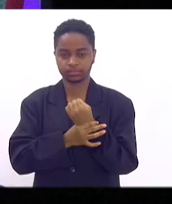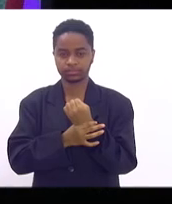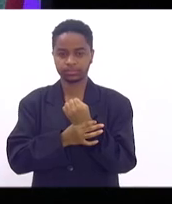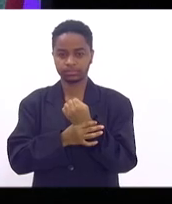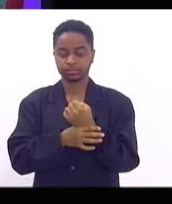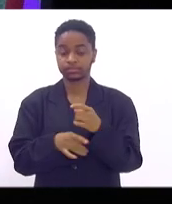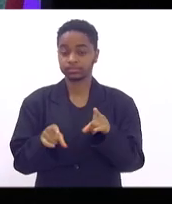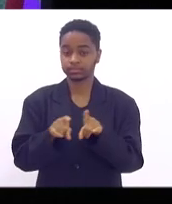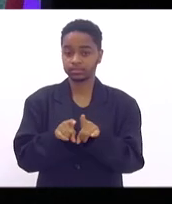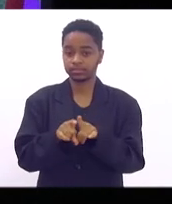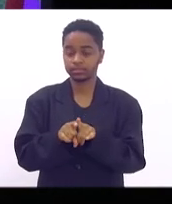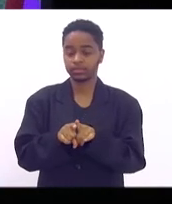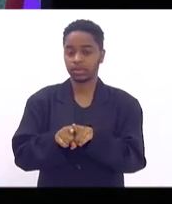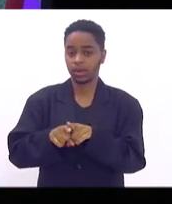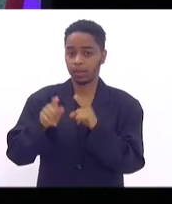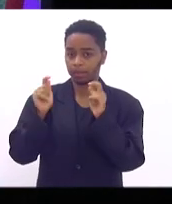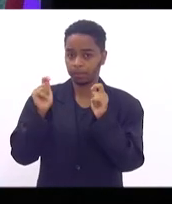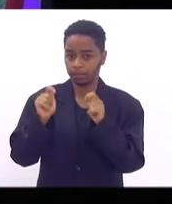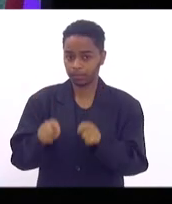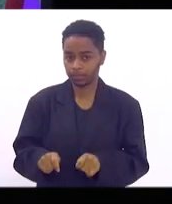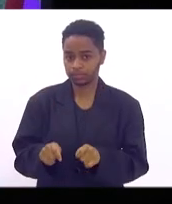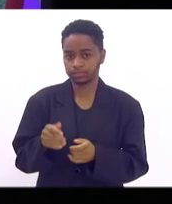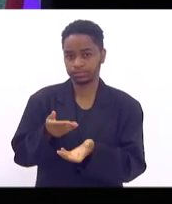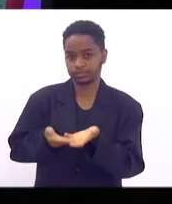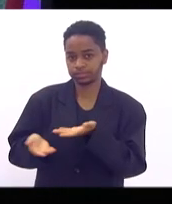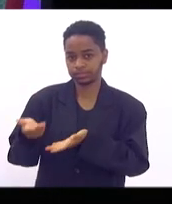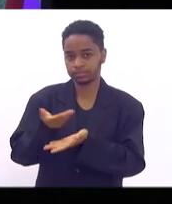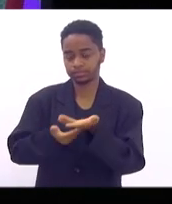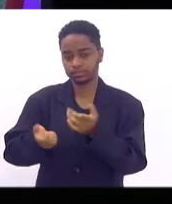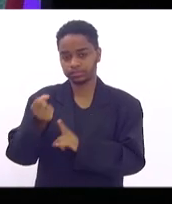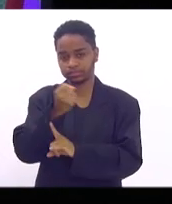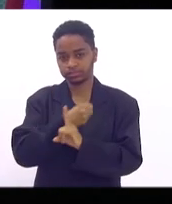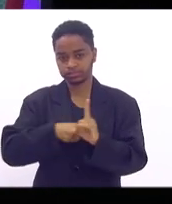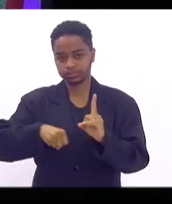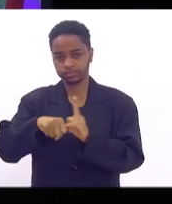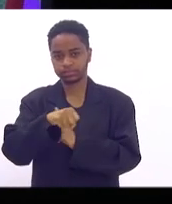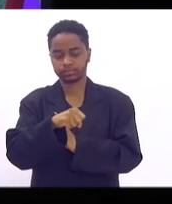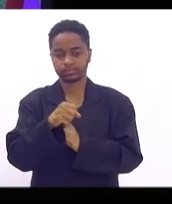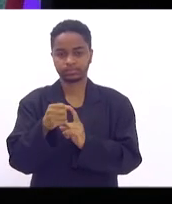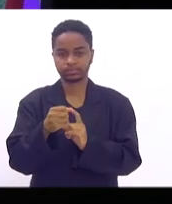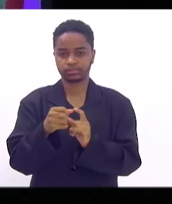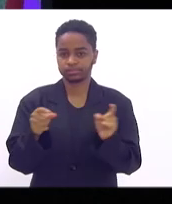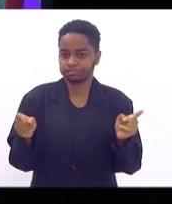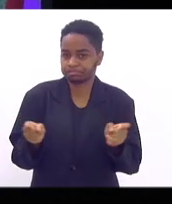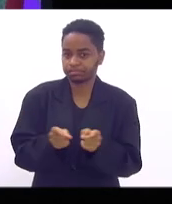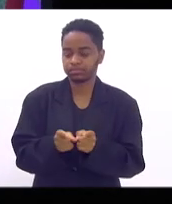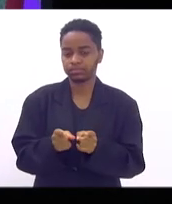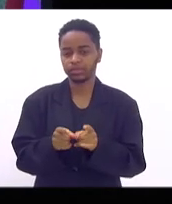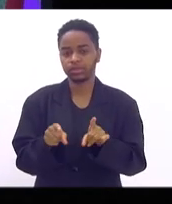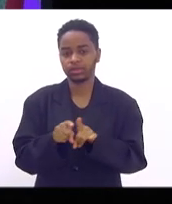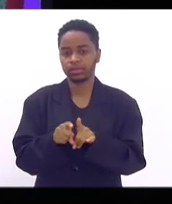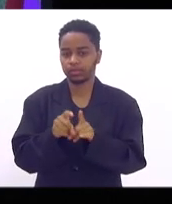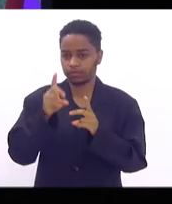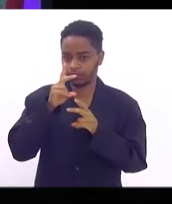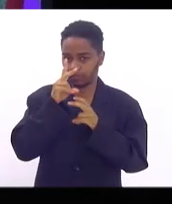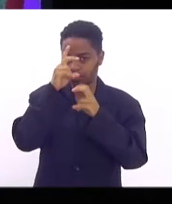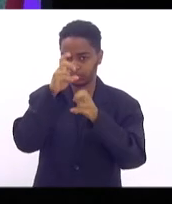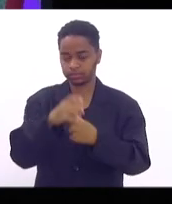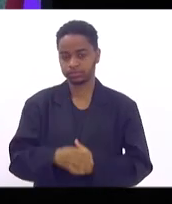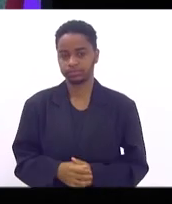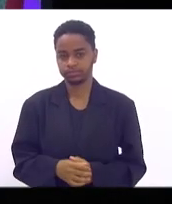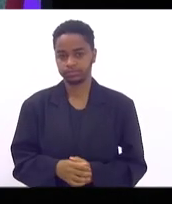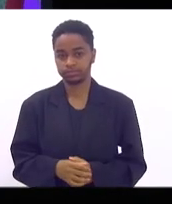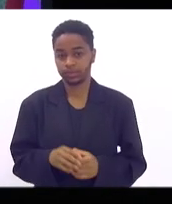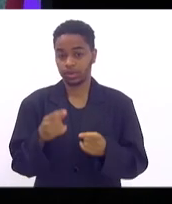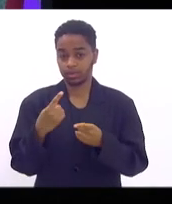da possibilidade de interação social muito mais abreviado e intenso, né? Porque ela